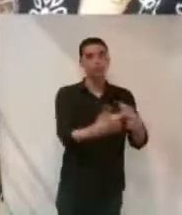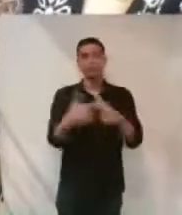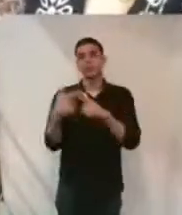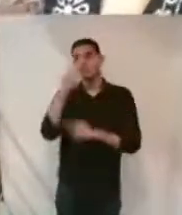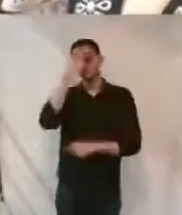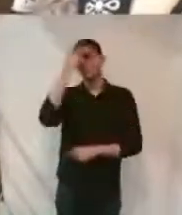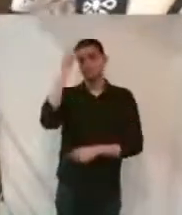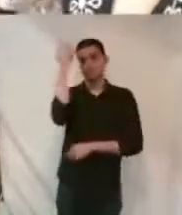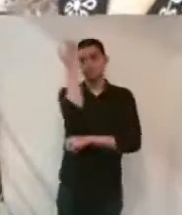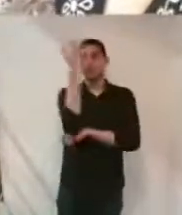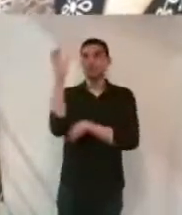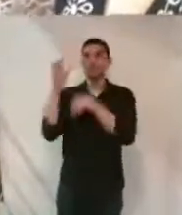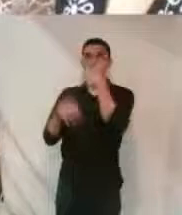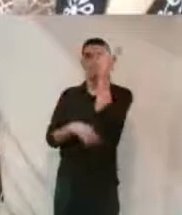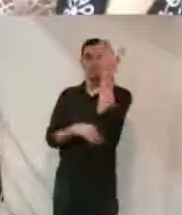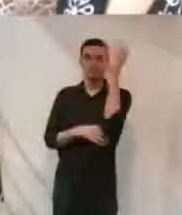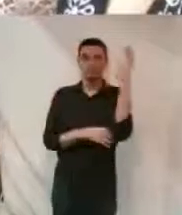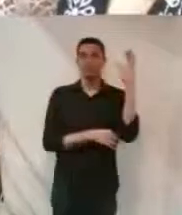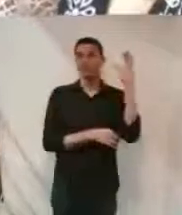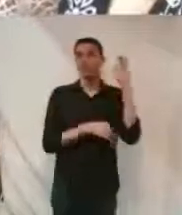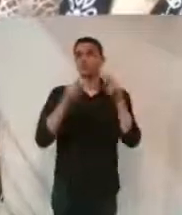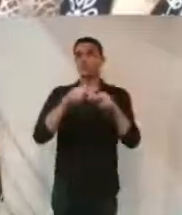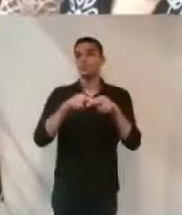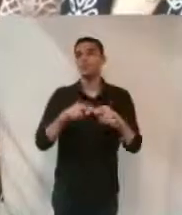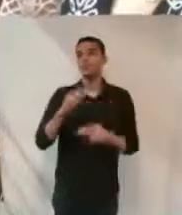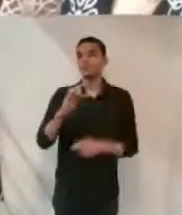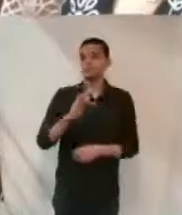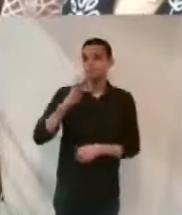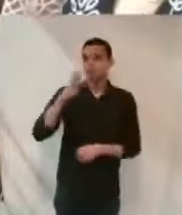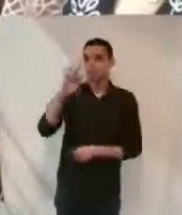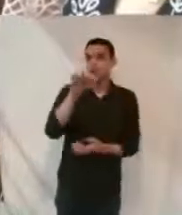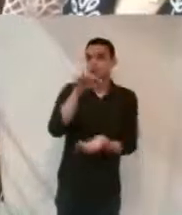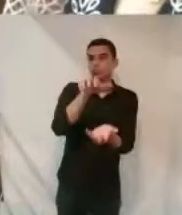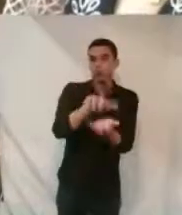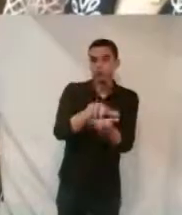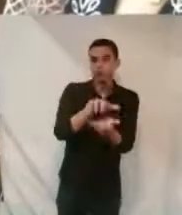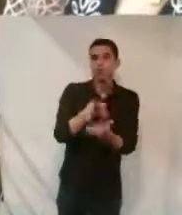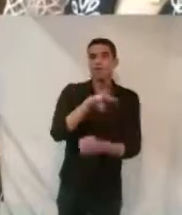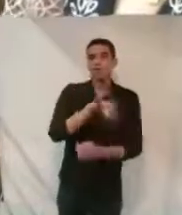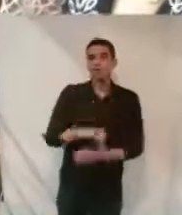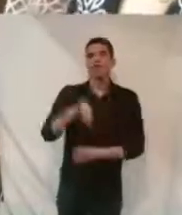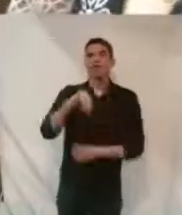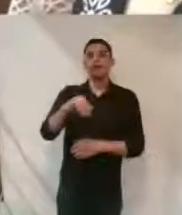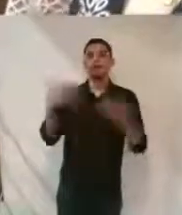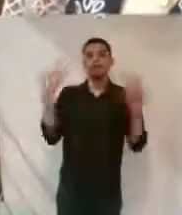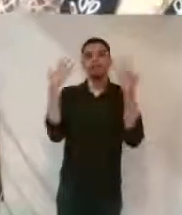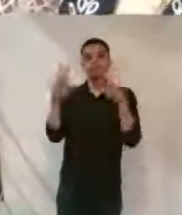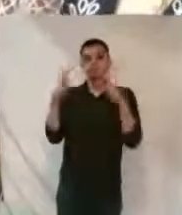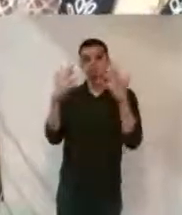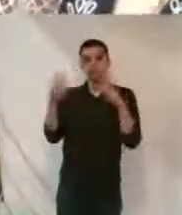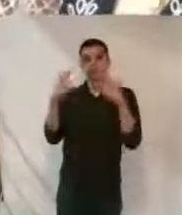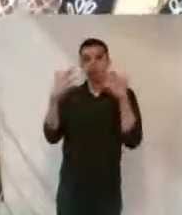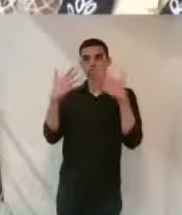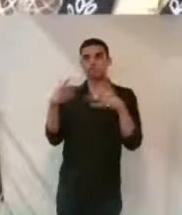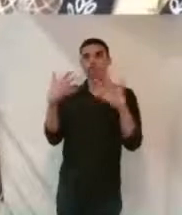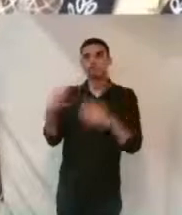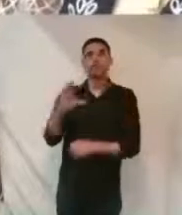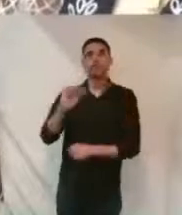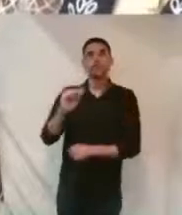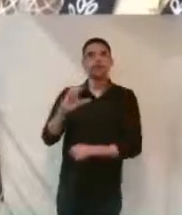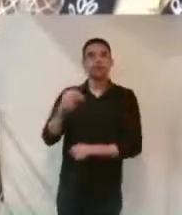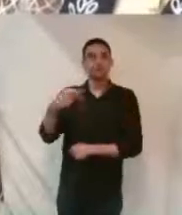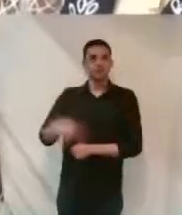natureza e a história de Pernambuco um dia vai premiar o CAOP e essas entidades maravilhosas que estão aqui, que estão efetivando esse